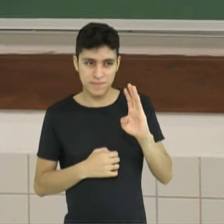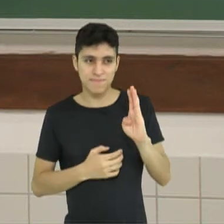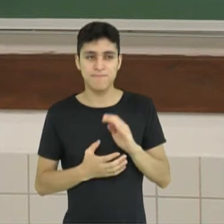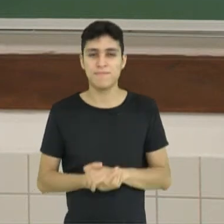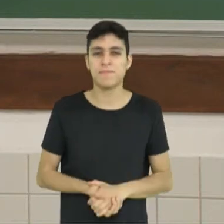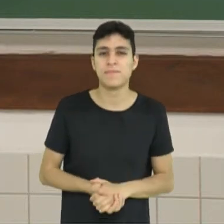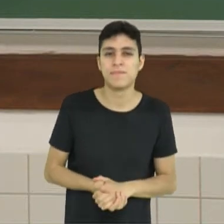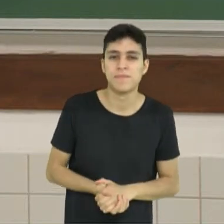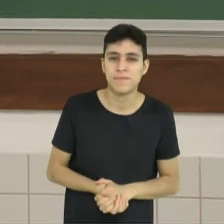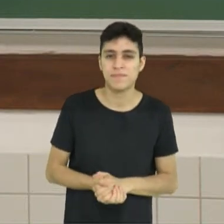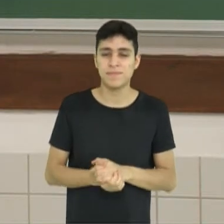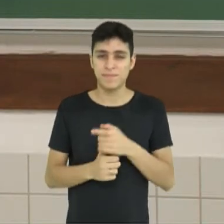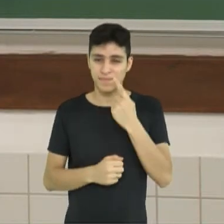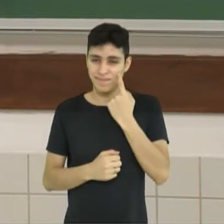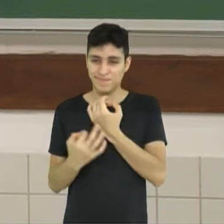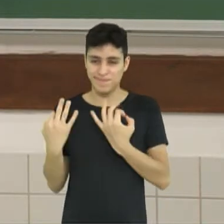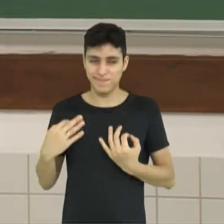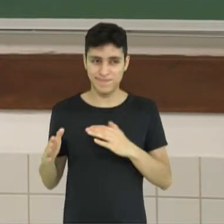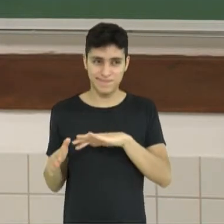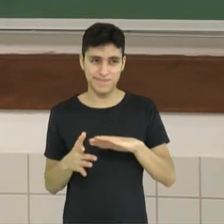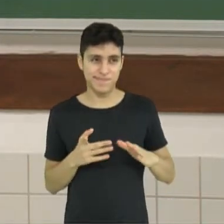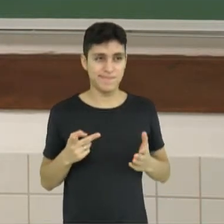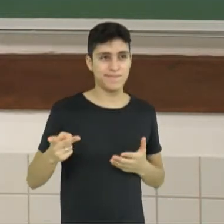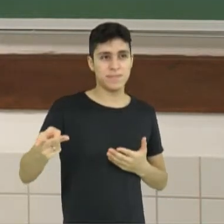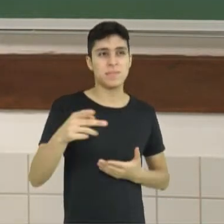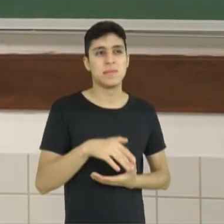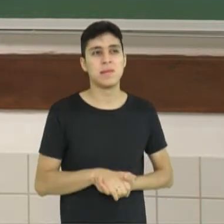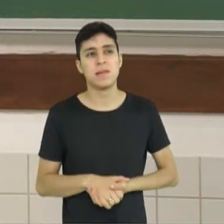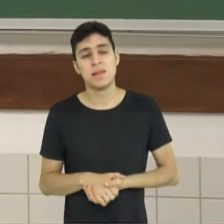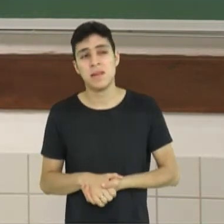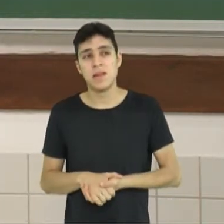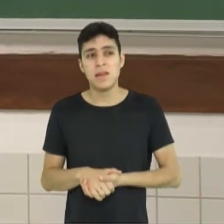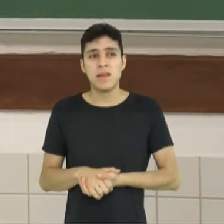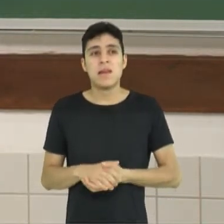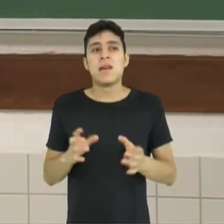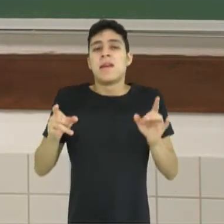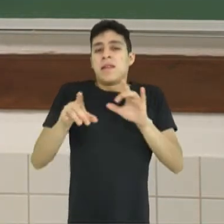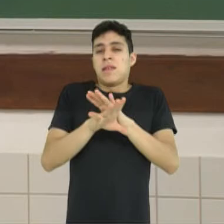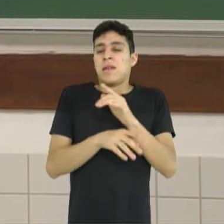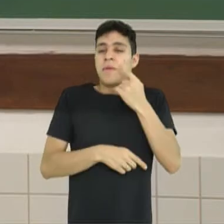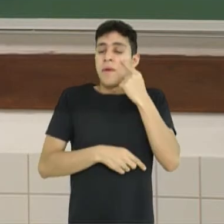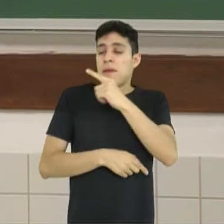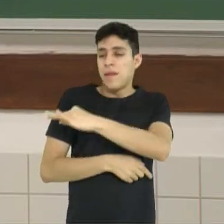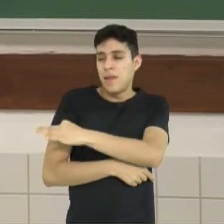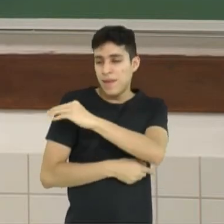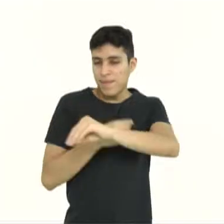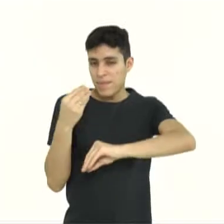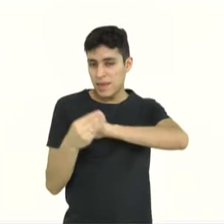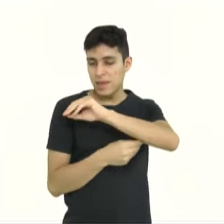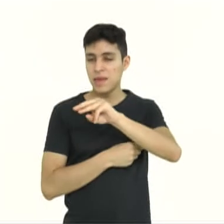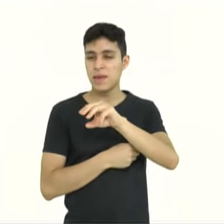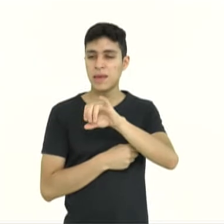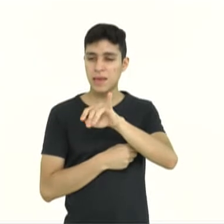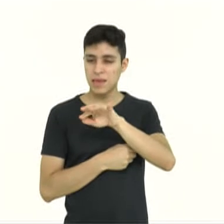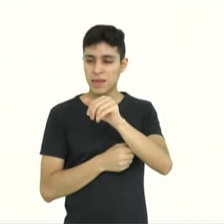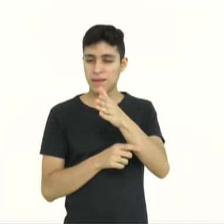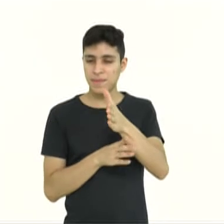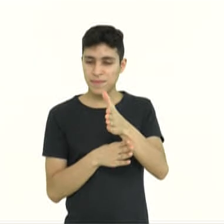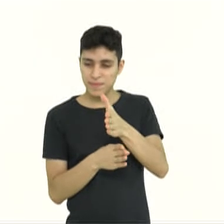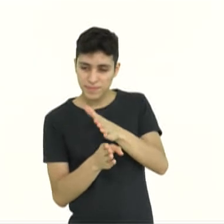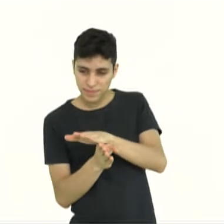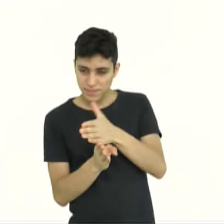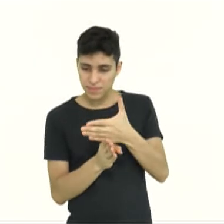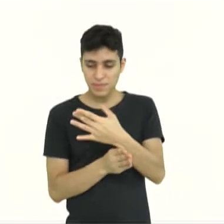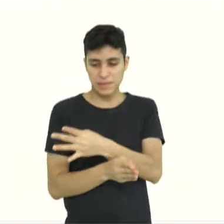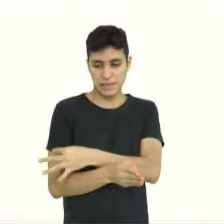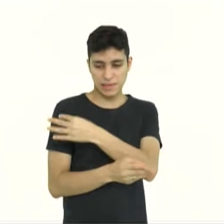B. Pois é, pessoal. Vamos prosseguir. Agora, e a gente finaliza com a técnica mista, né? Que é a que mistura, faz a associação das técnicas